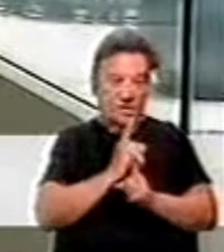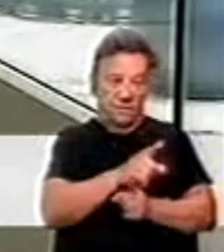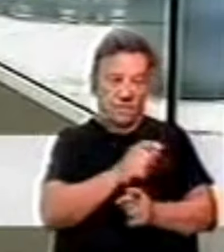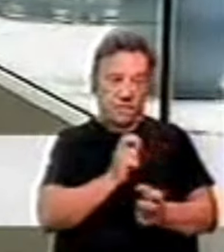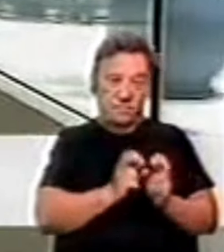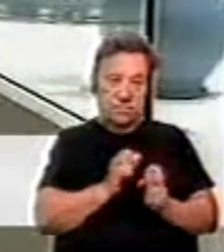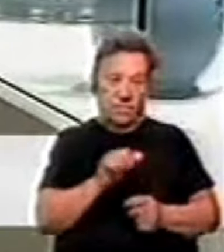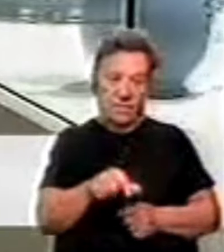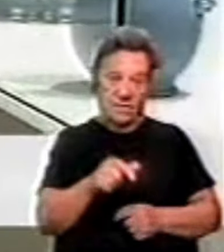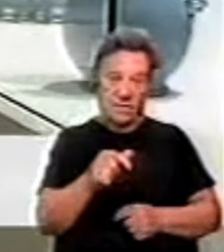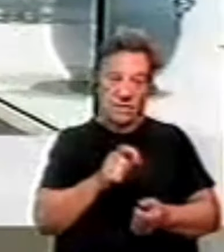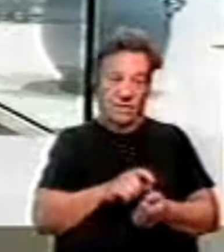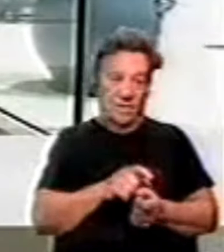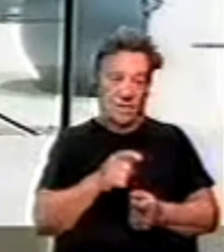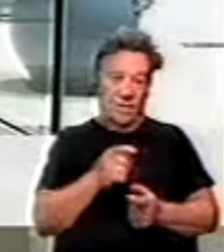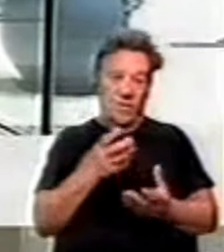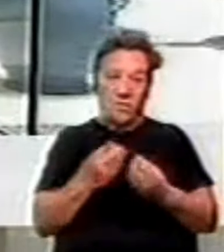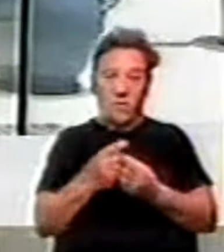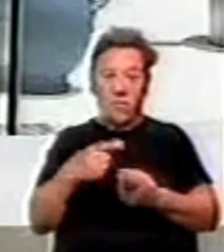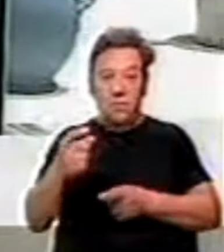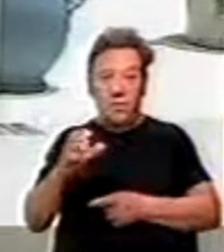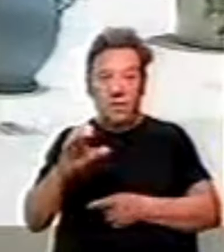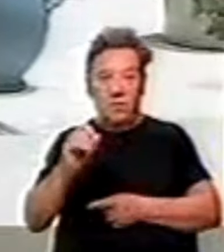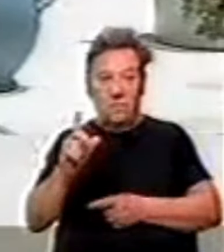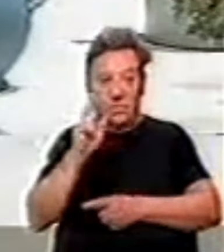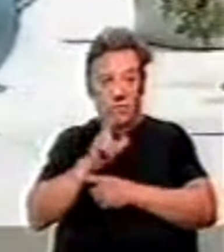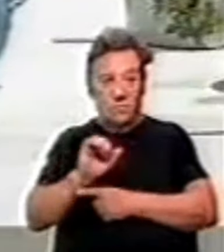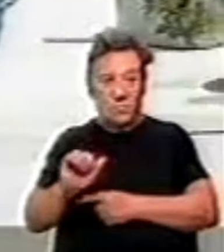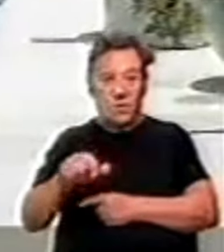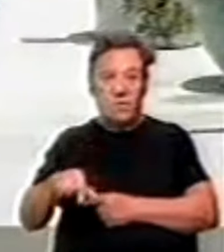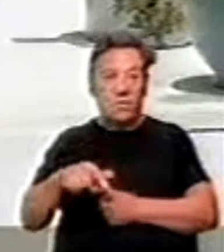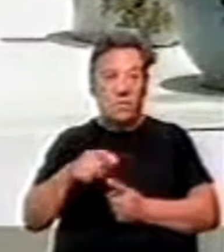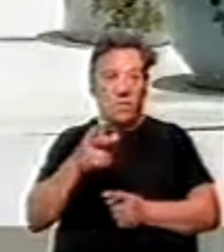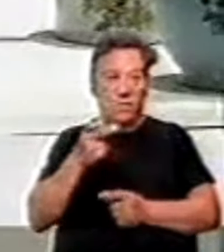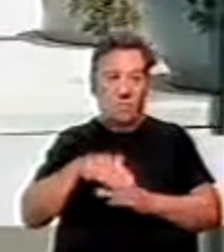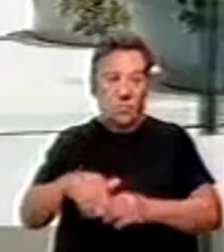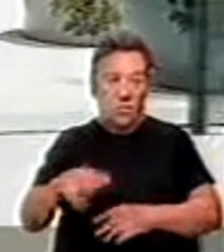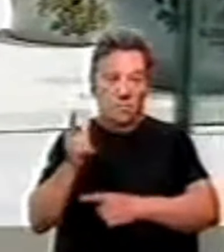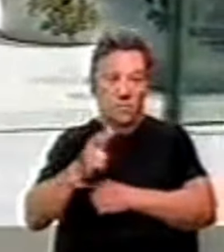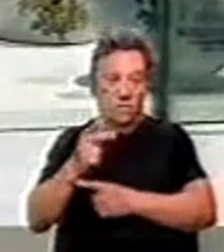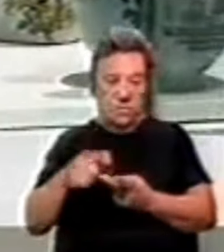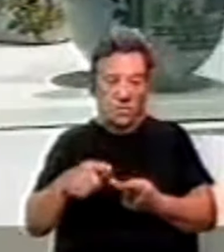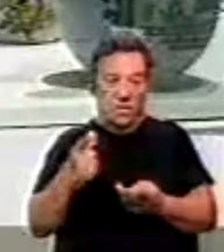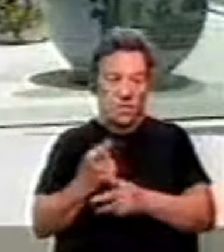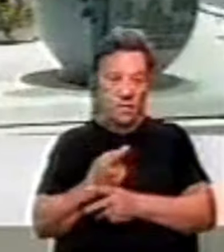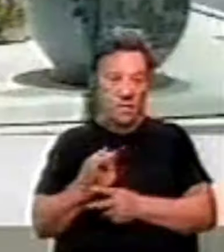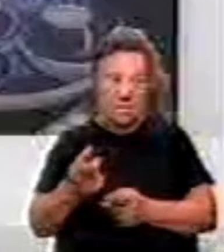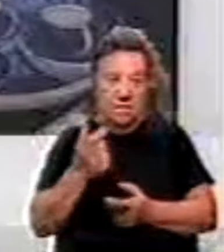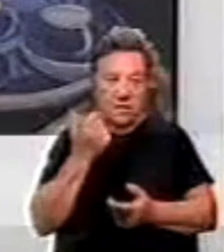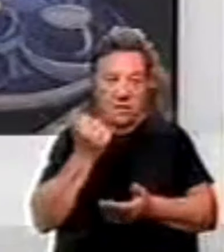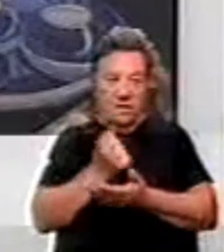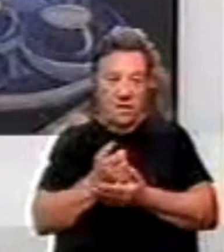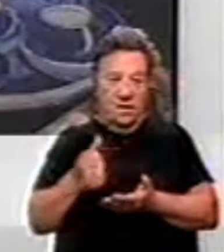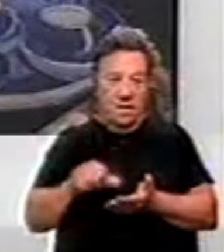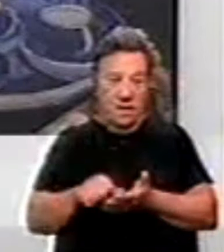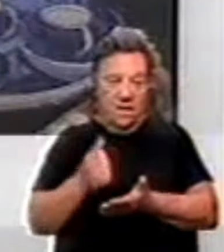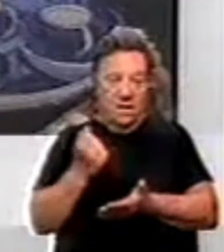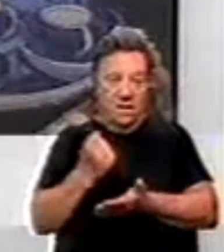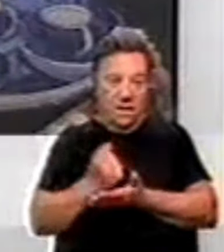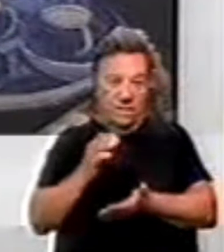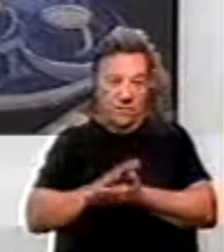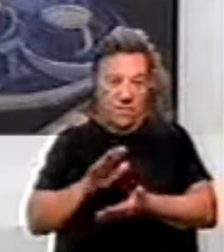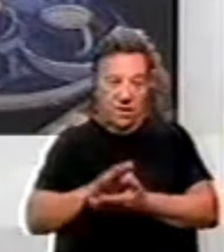estava na produção destas peças com outras coleções do museu, nomeadamente de mobiliário, de pintura, de gravura.